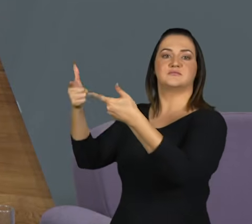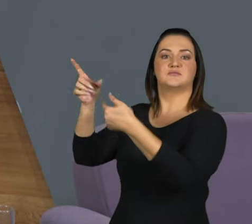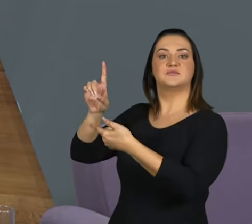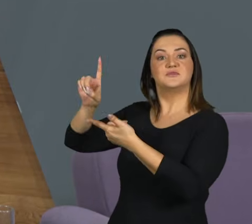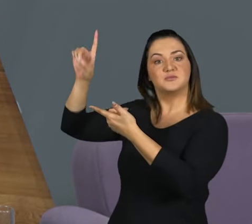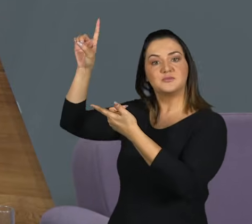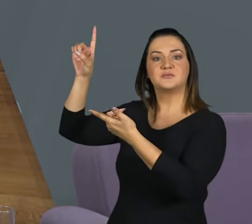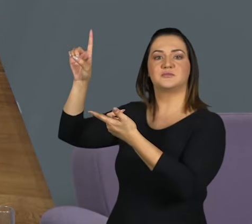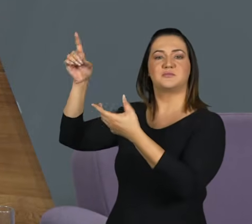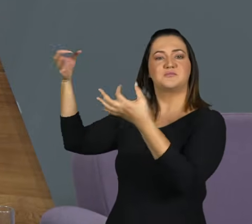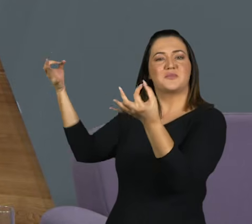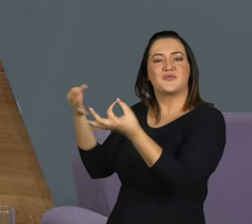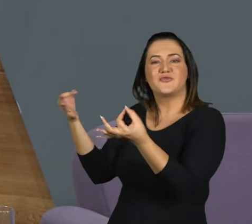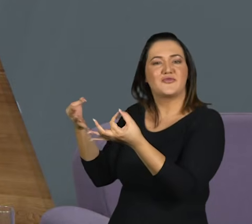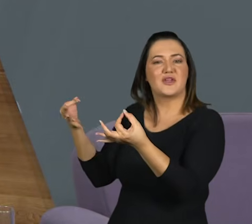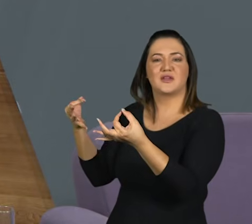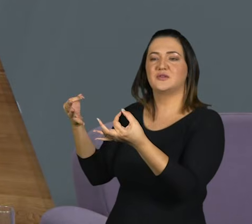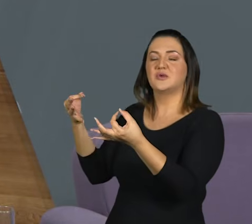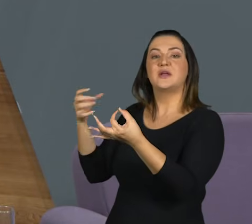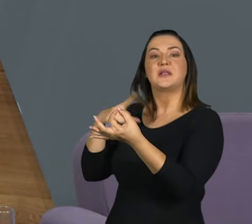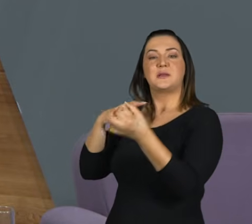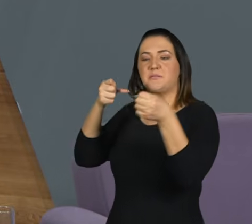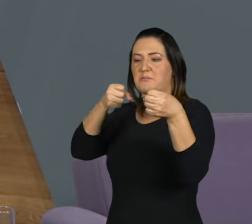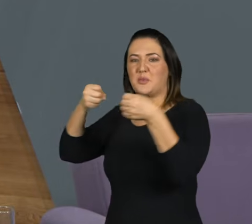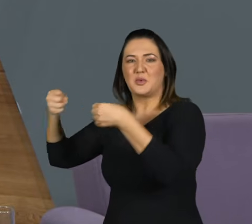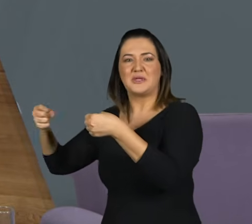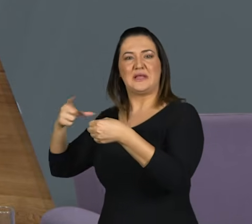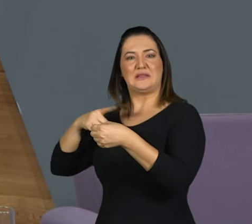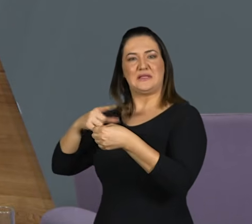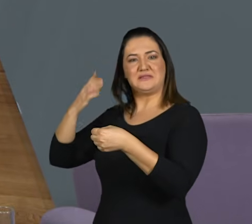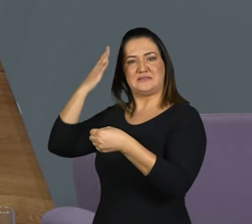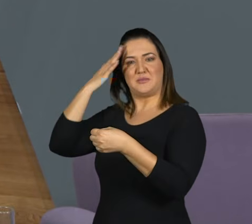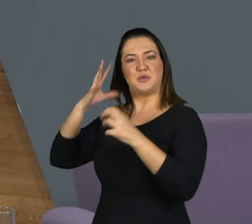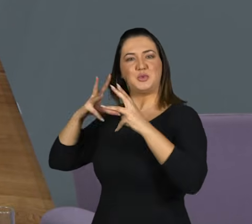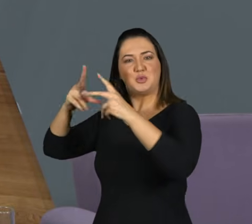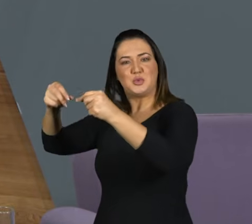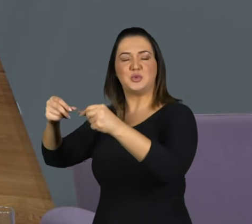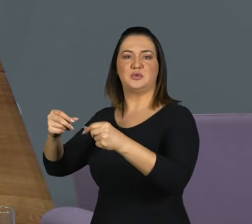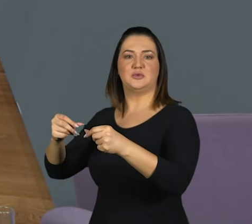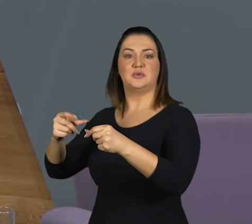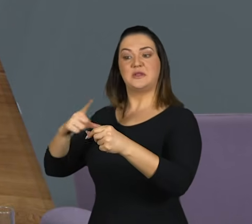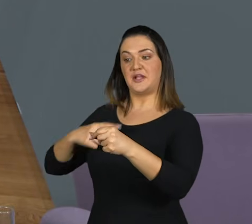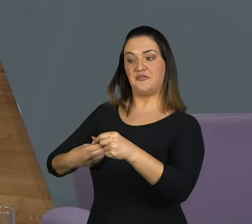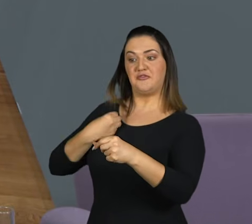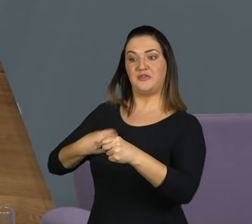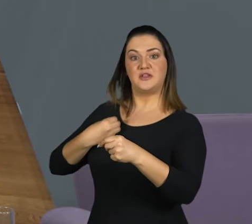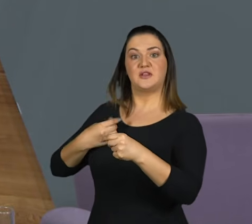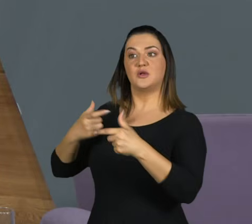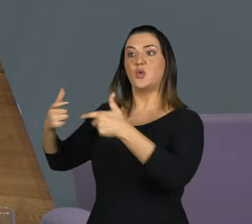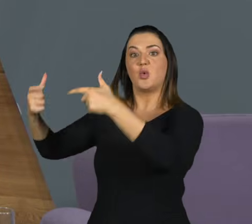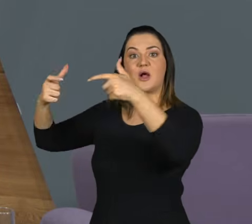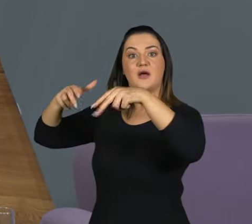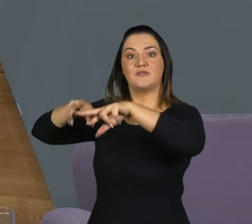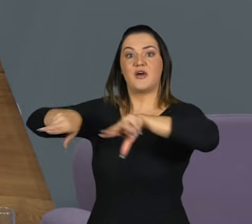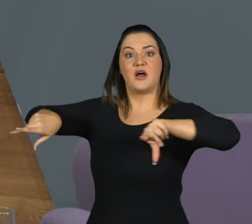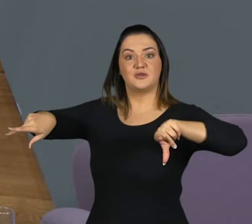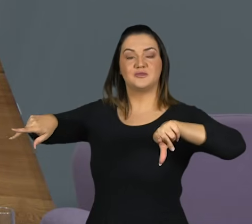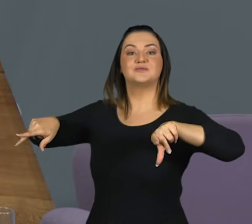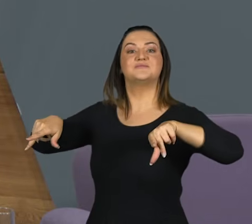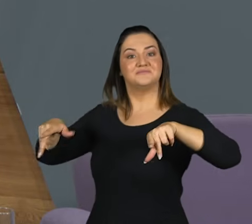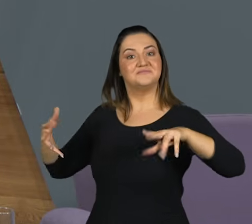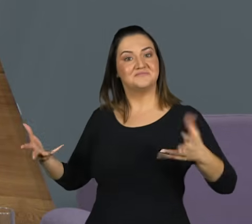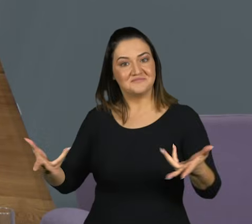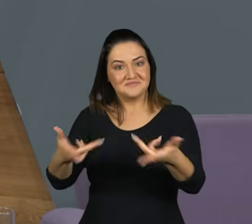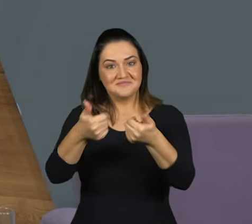divino, maravilhoso, extraordinário, perfeito, onipotente, onipresente, onisciente. Isso é tudo de bom, é